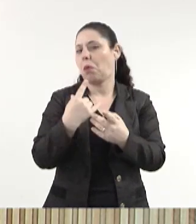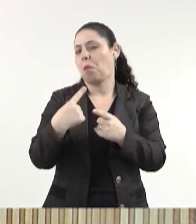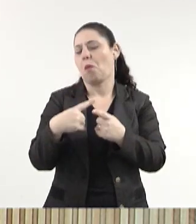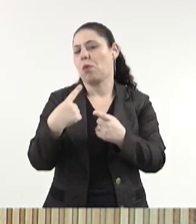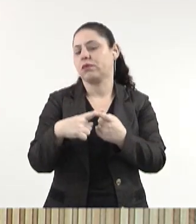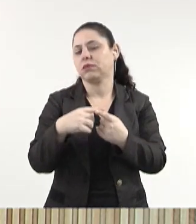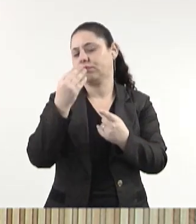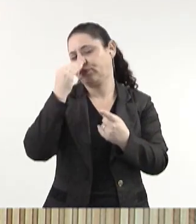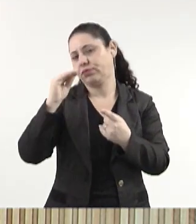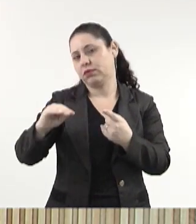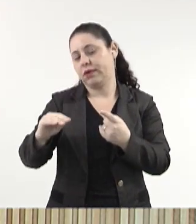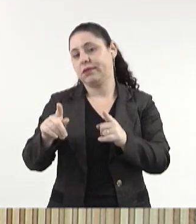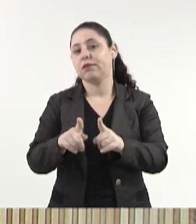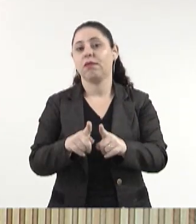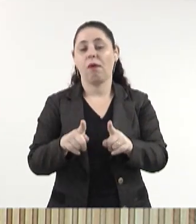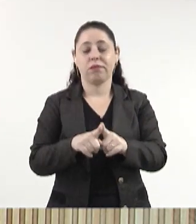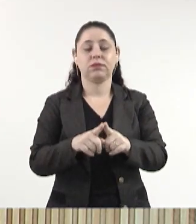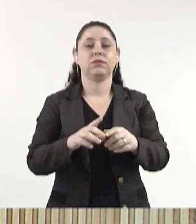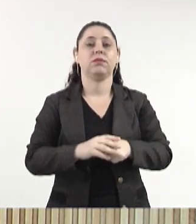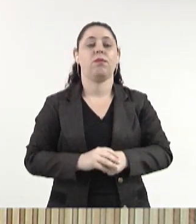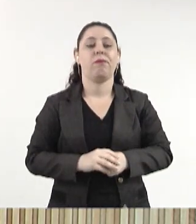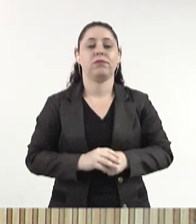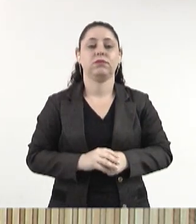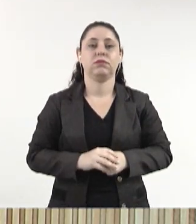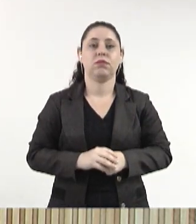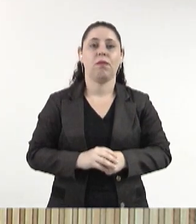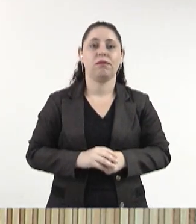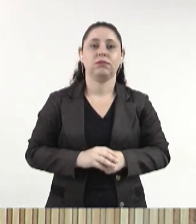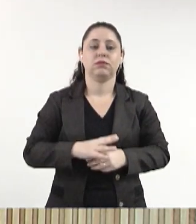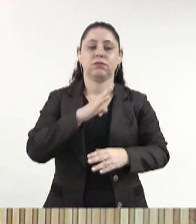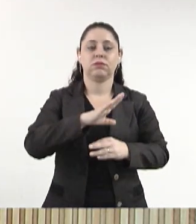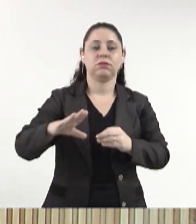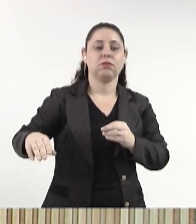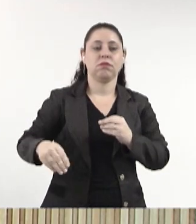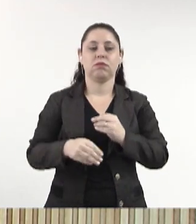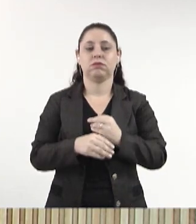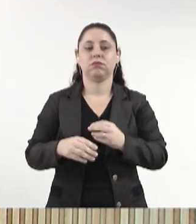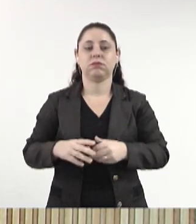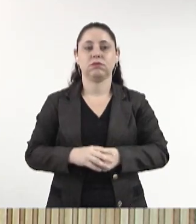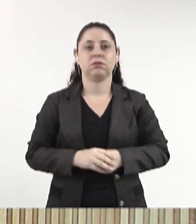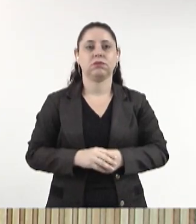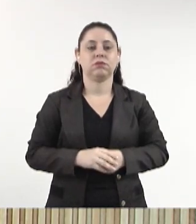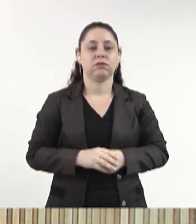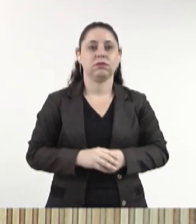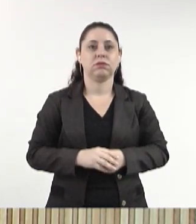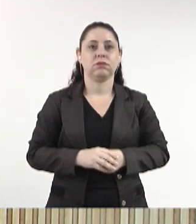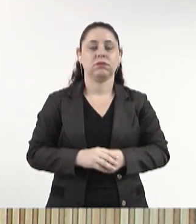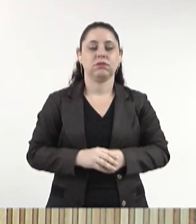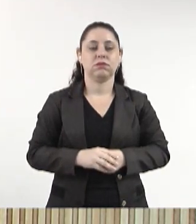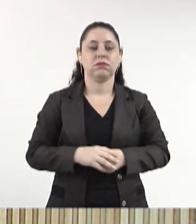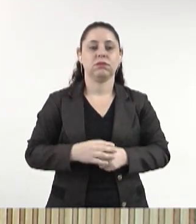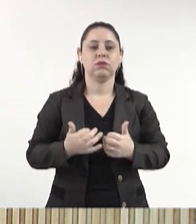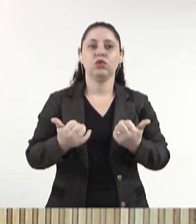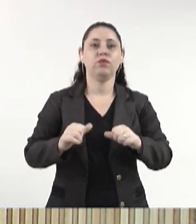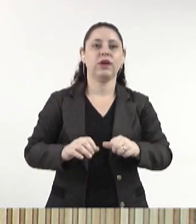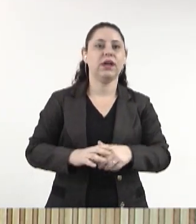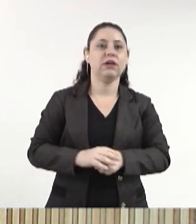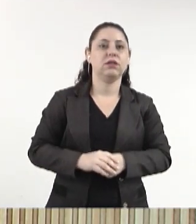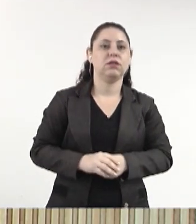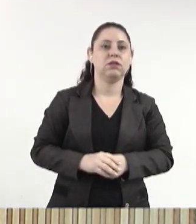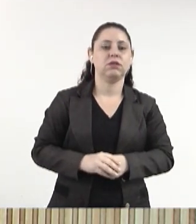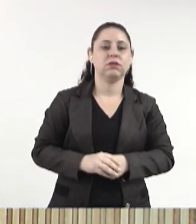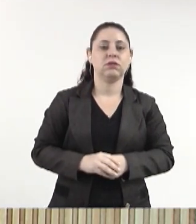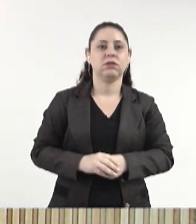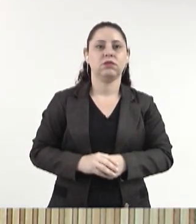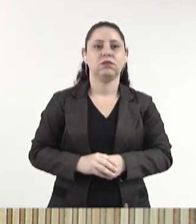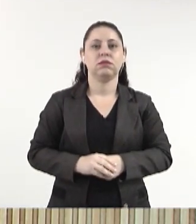razões dessa rejeição dessas emendas, e 2 foram prejudicadas. A matéria agora